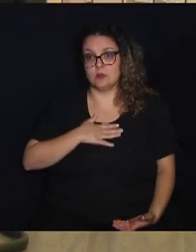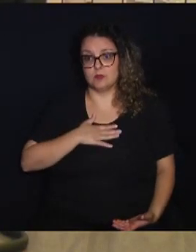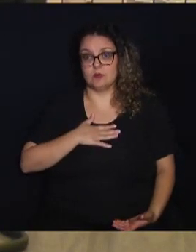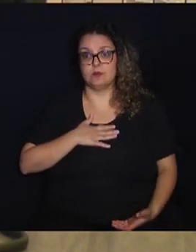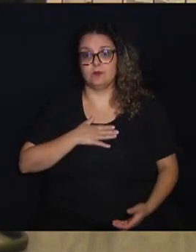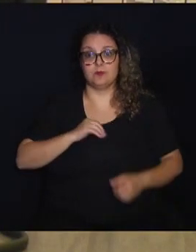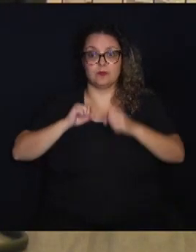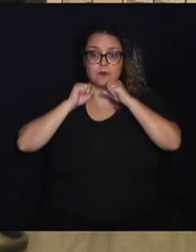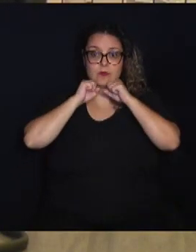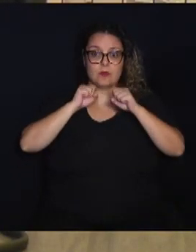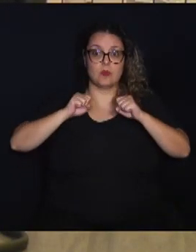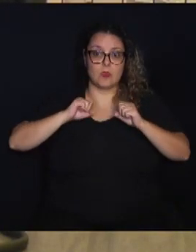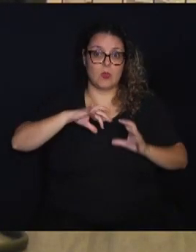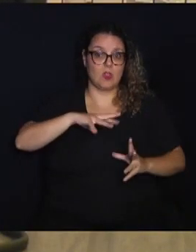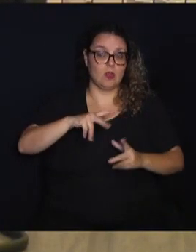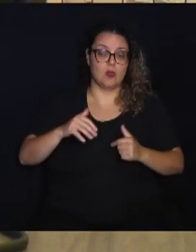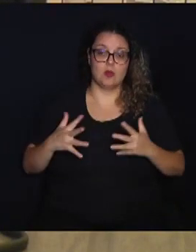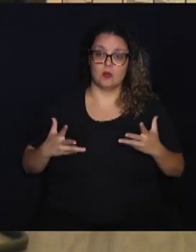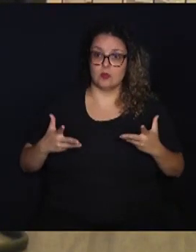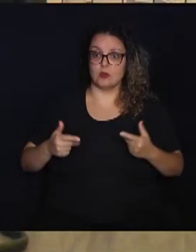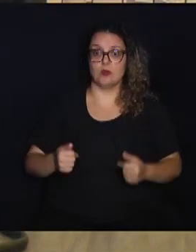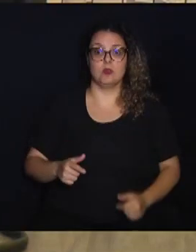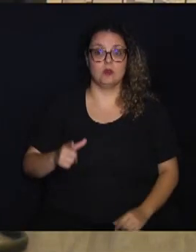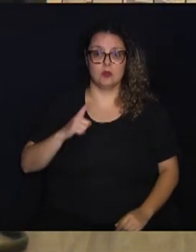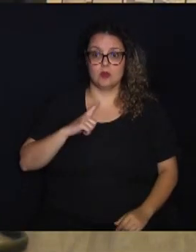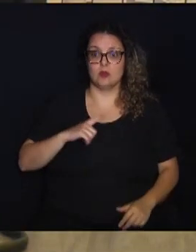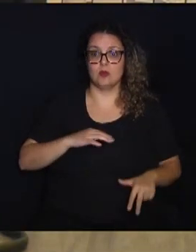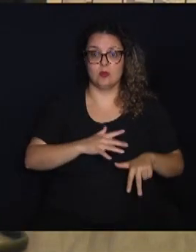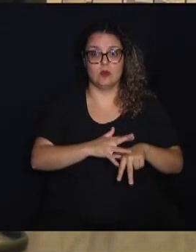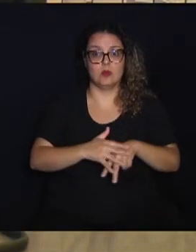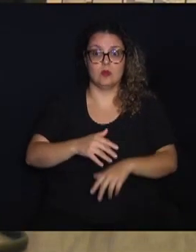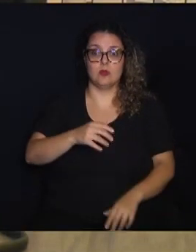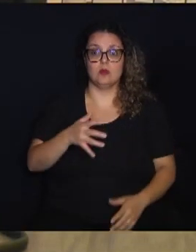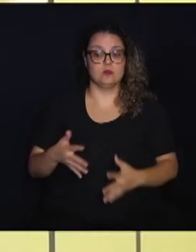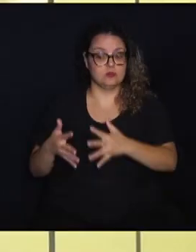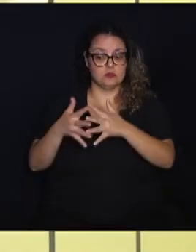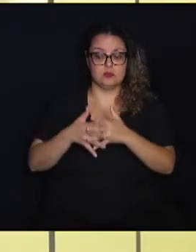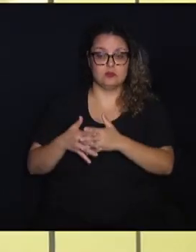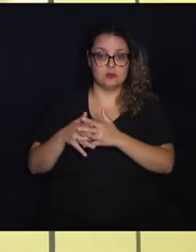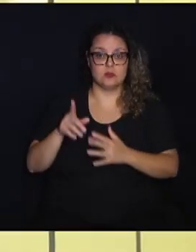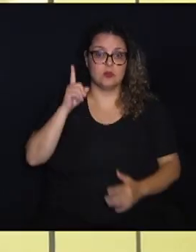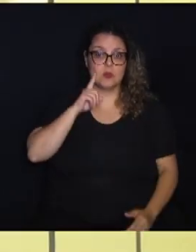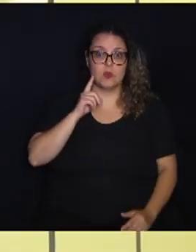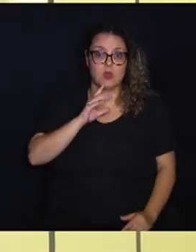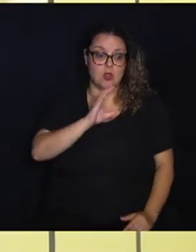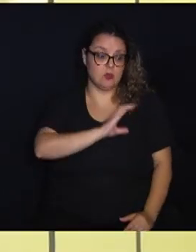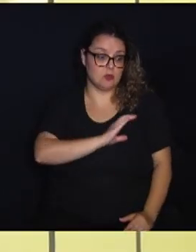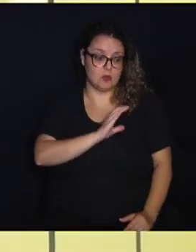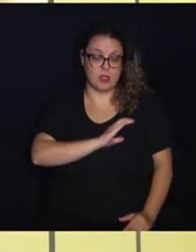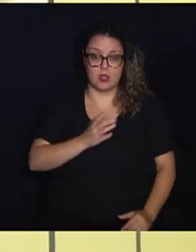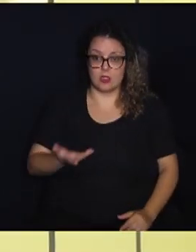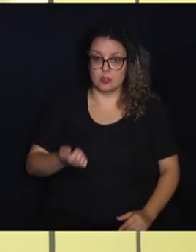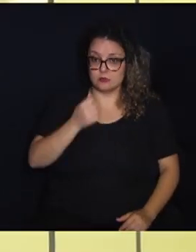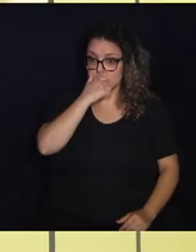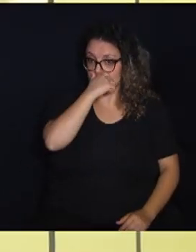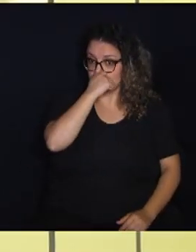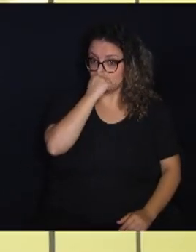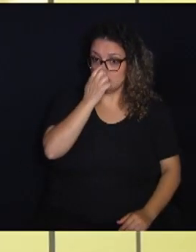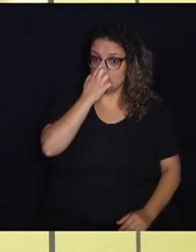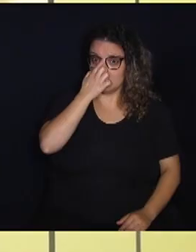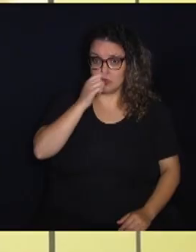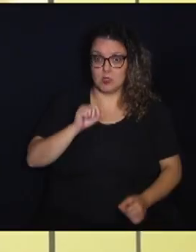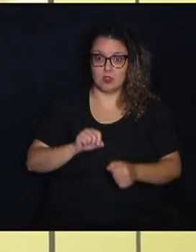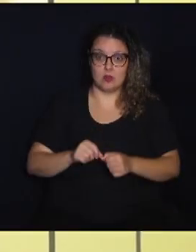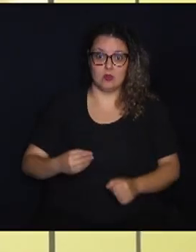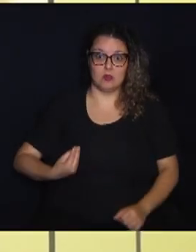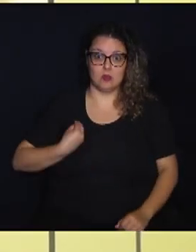assessoria para o mundo todo. Então eu tenho pacientes, alunos nos Estados Unidos, no Canadá, e eu faço ao vivo,